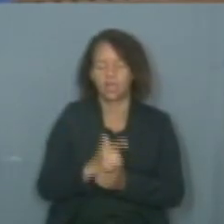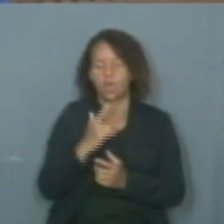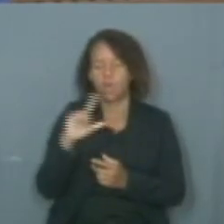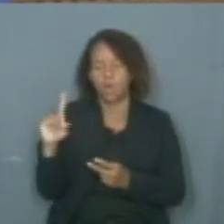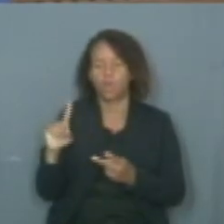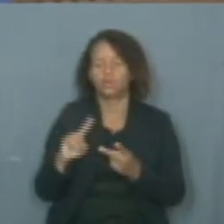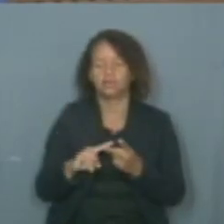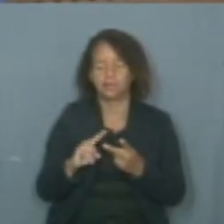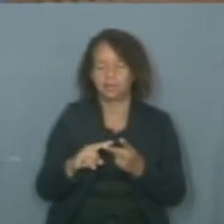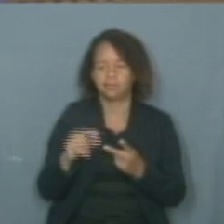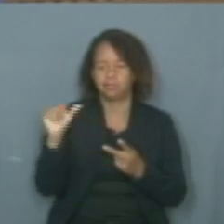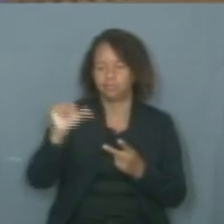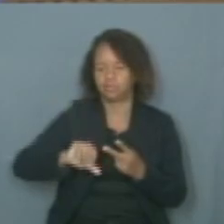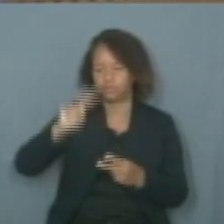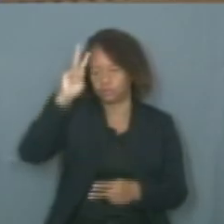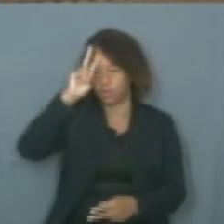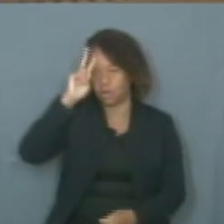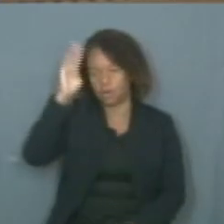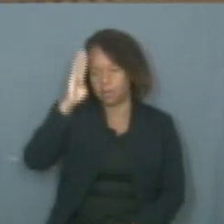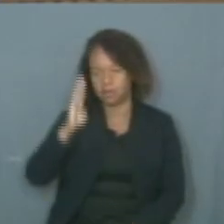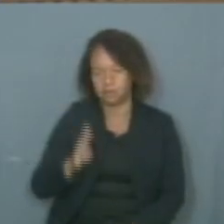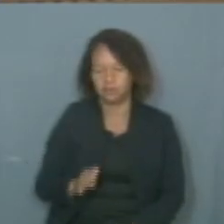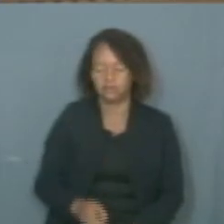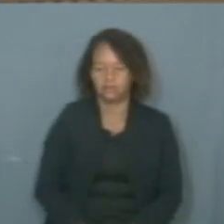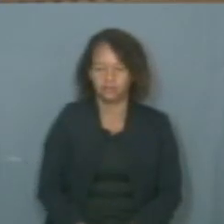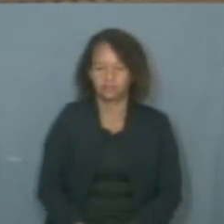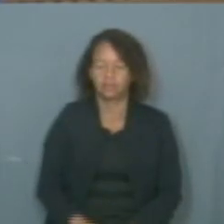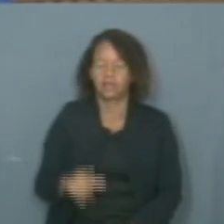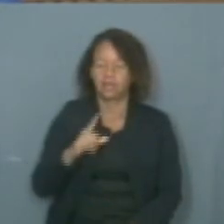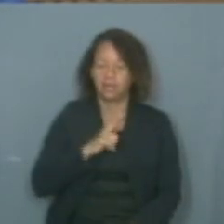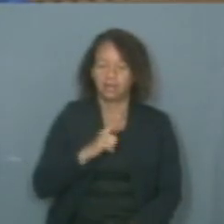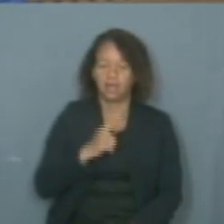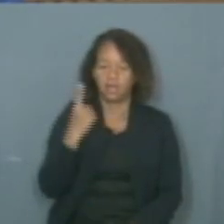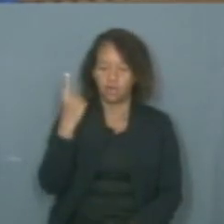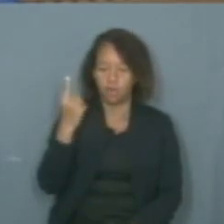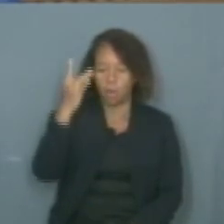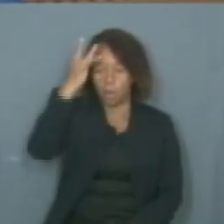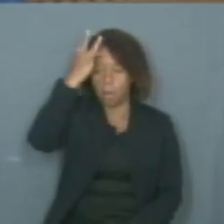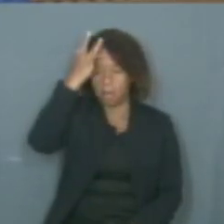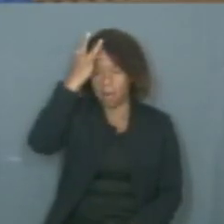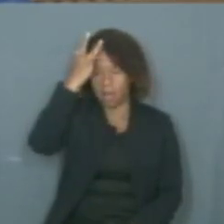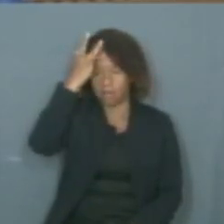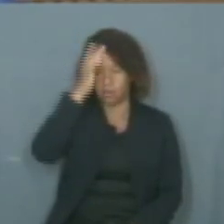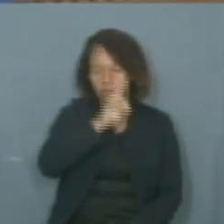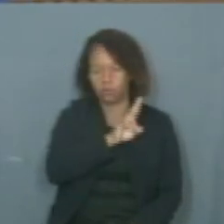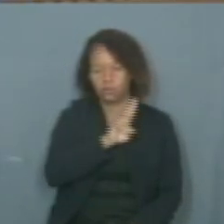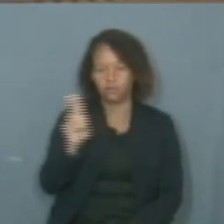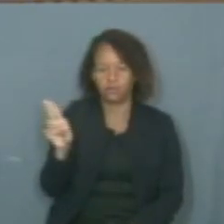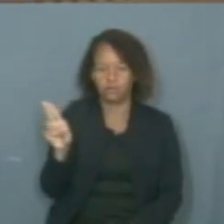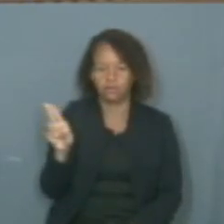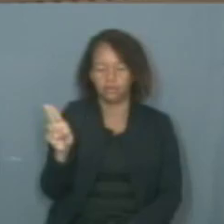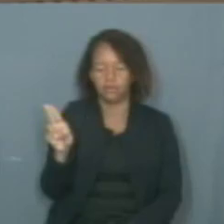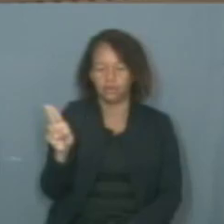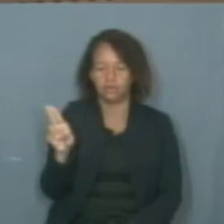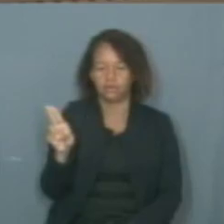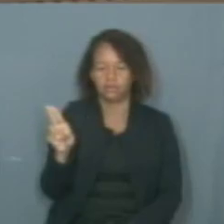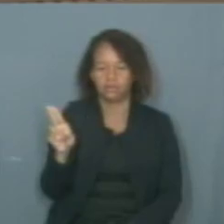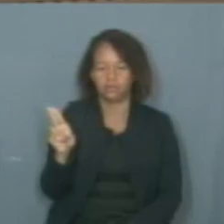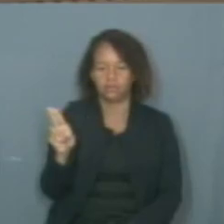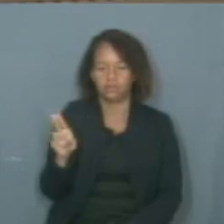Outra crise histórica no nosso país, que tem um culpado com nome e